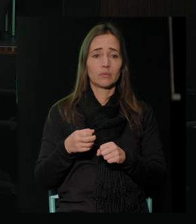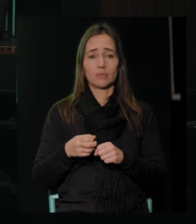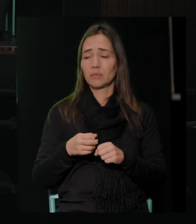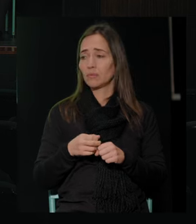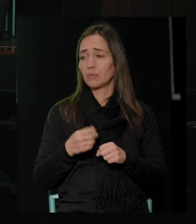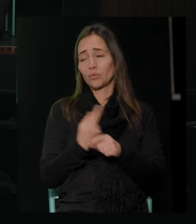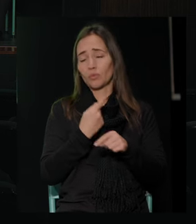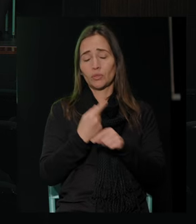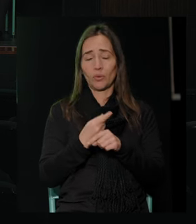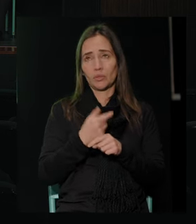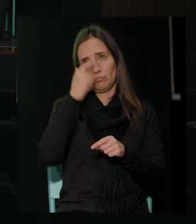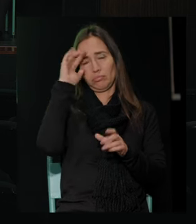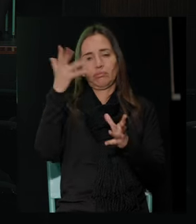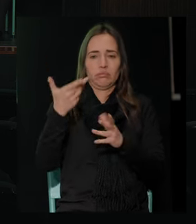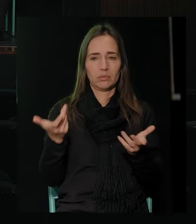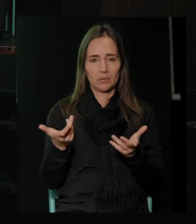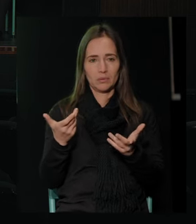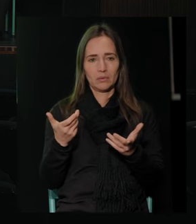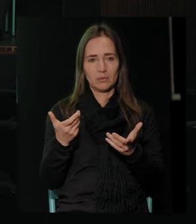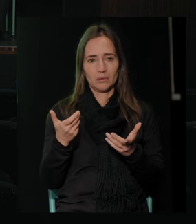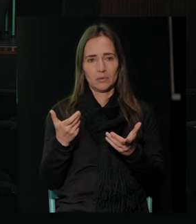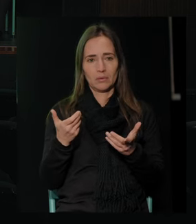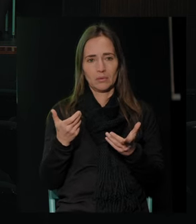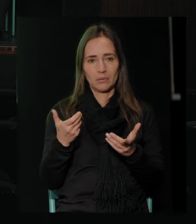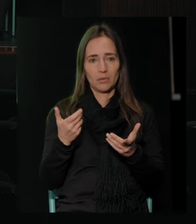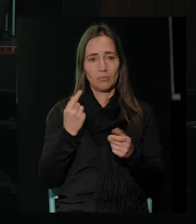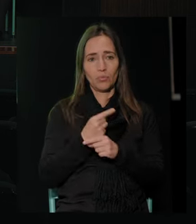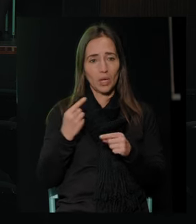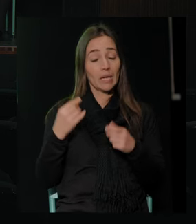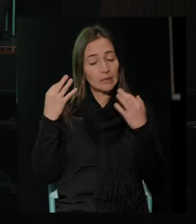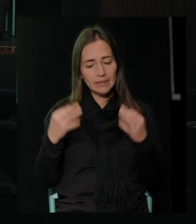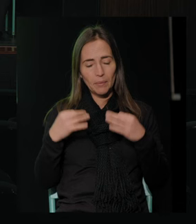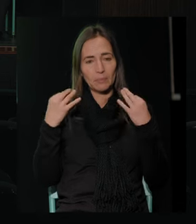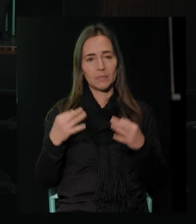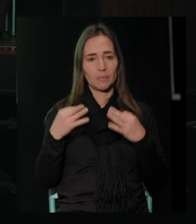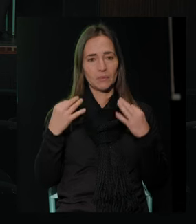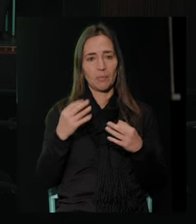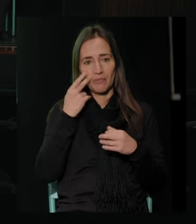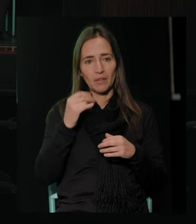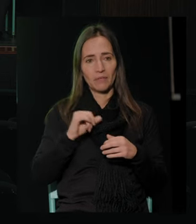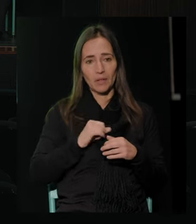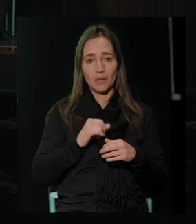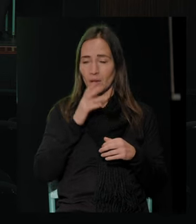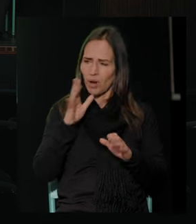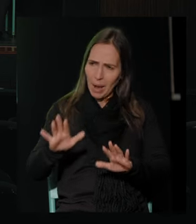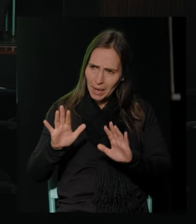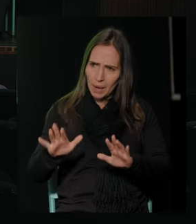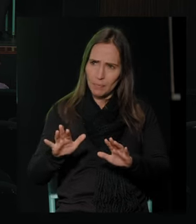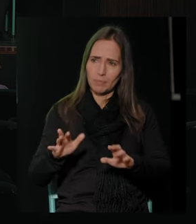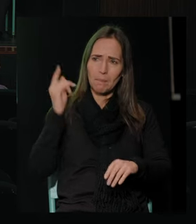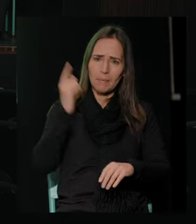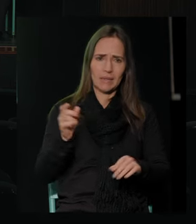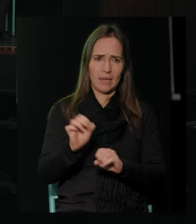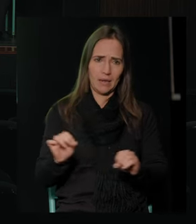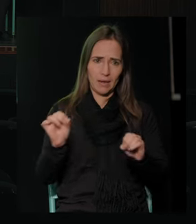radicalismo. Aquele extremo, aquela coisa, aquela ideia extrema, porque eu tenho que estar sempre, na minha vida tenho que estar sempre a dizer, não, calma, não estou a obrigar